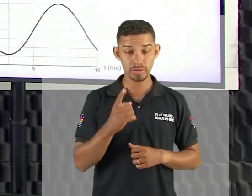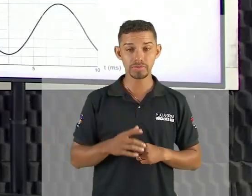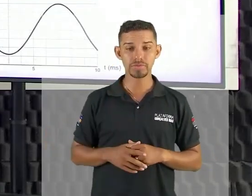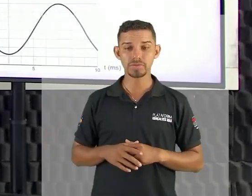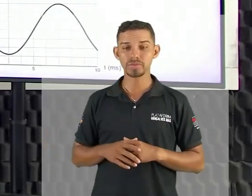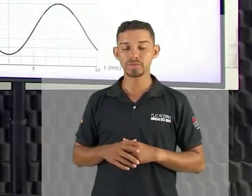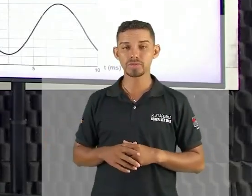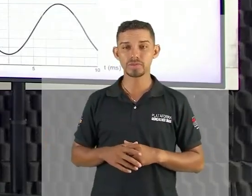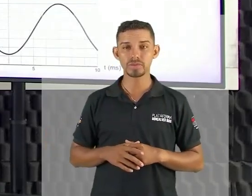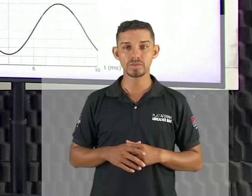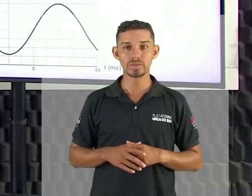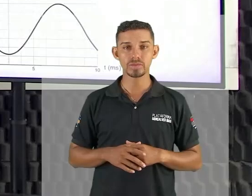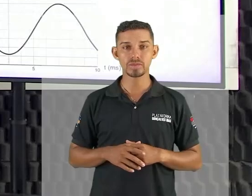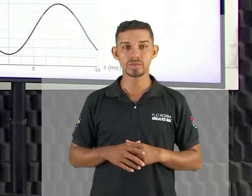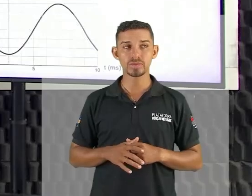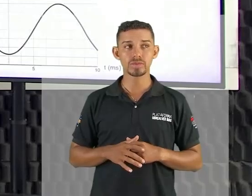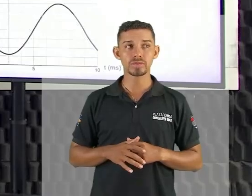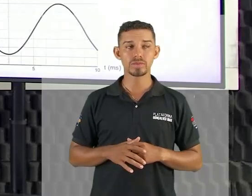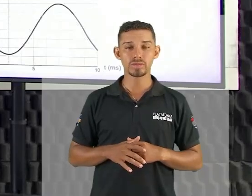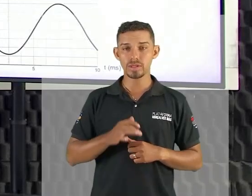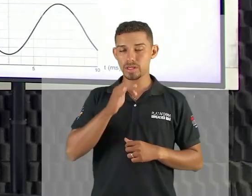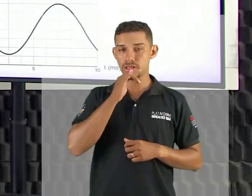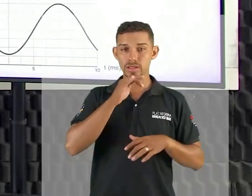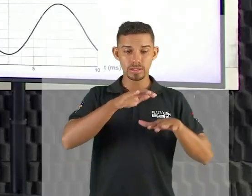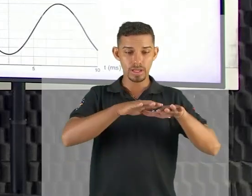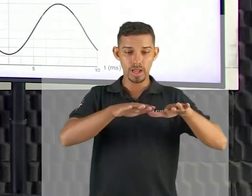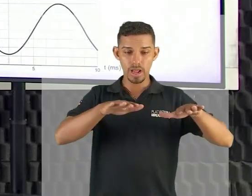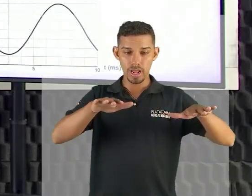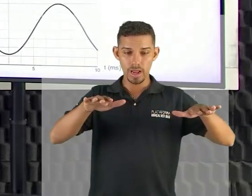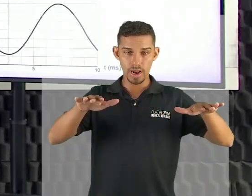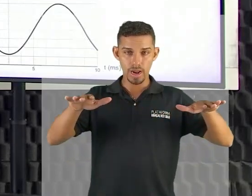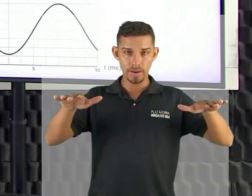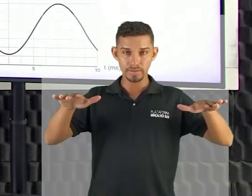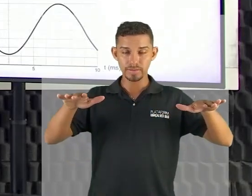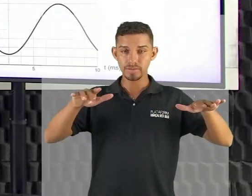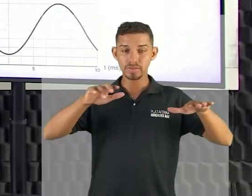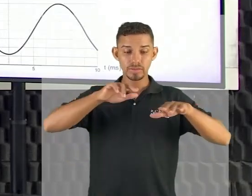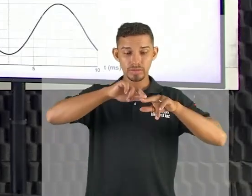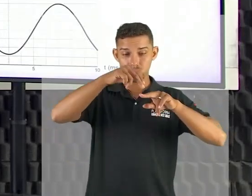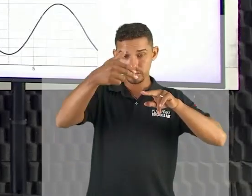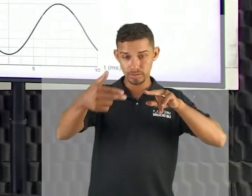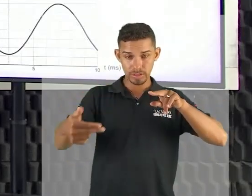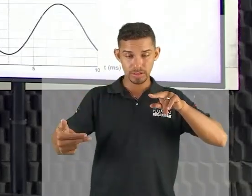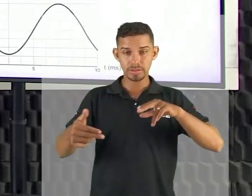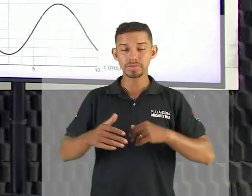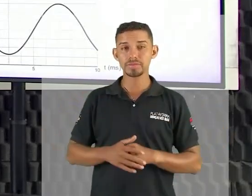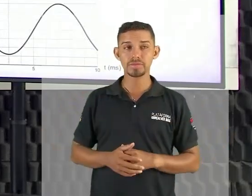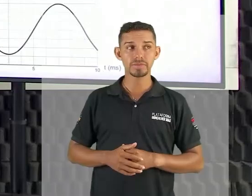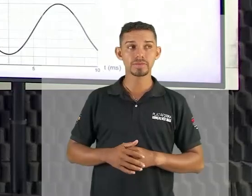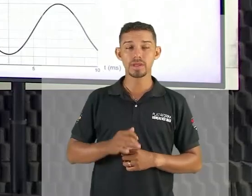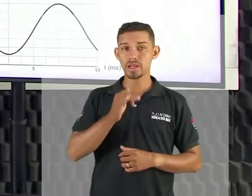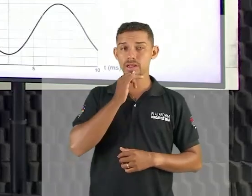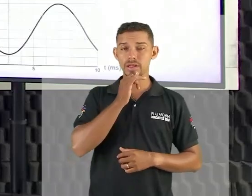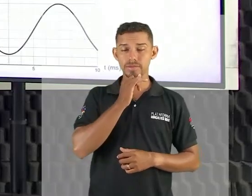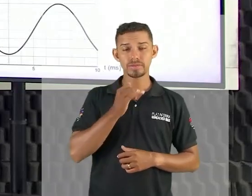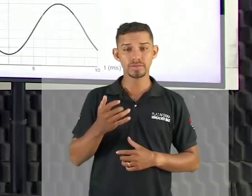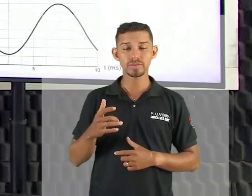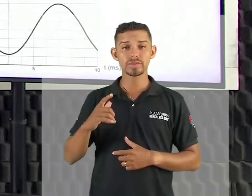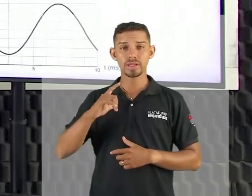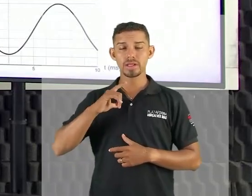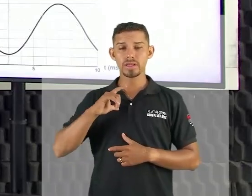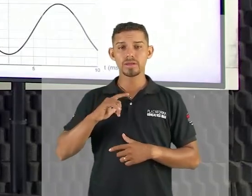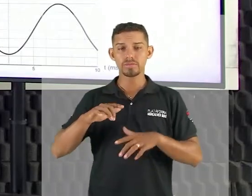atenção eu tenho aqui a água de uma piscina tá calma bem aqui eu tenho uma bozinha um pedacinho de